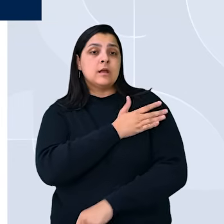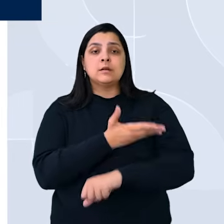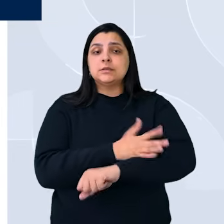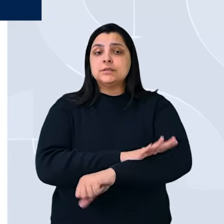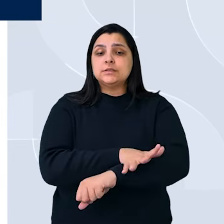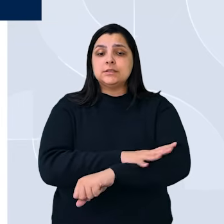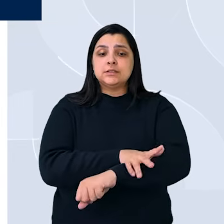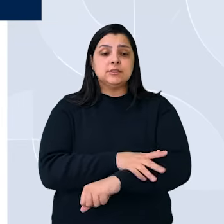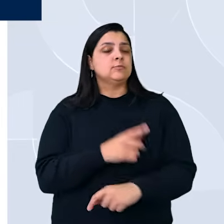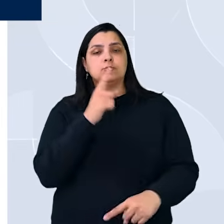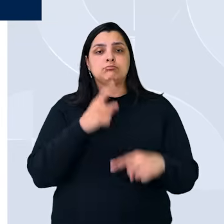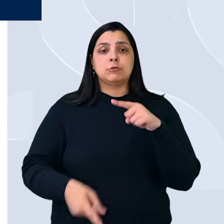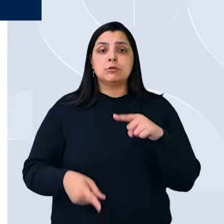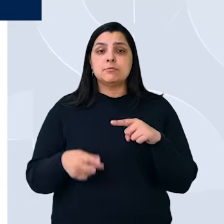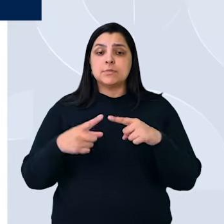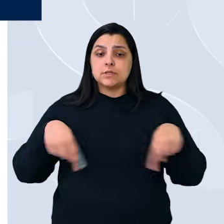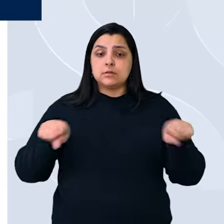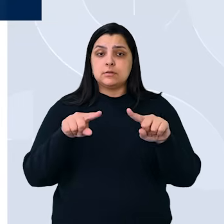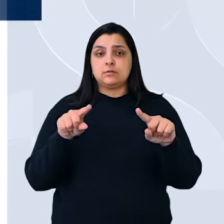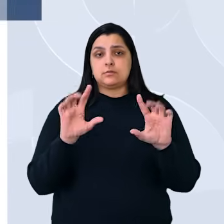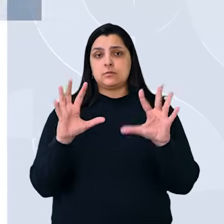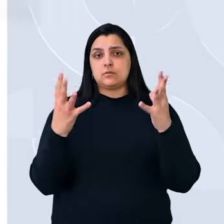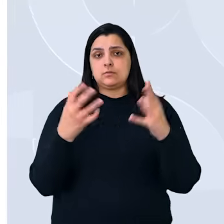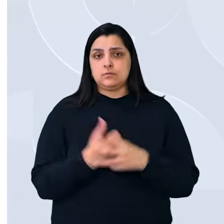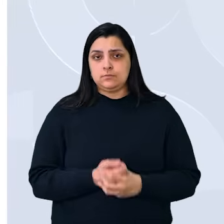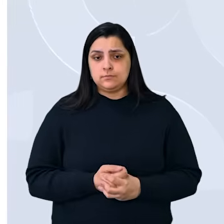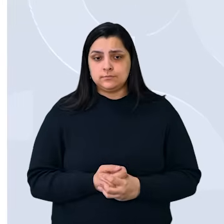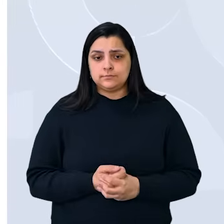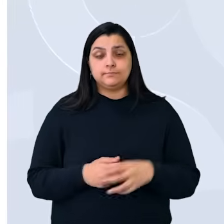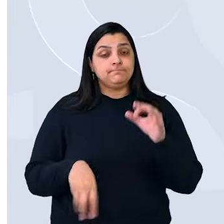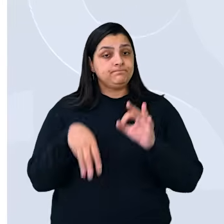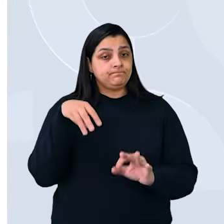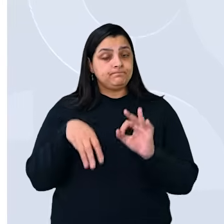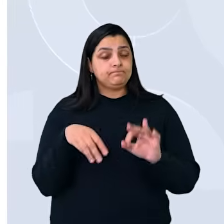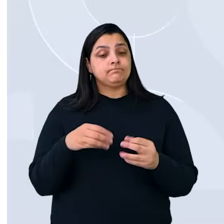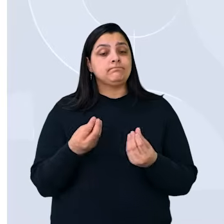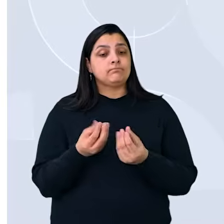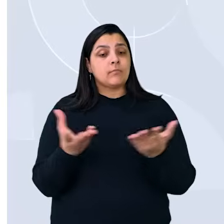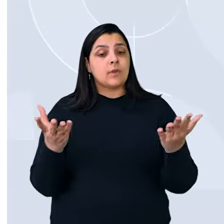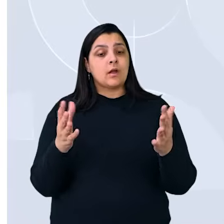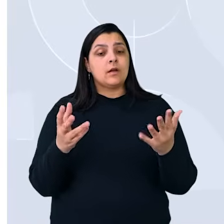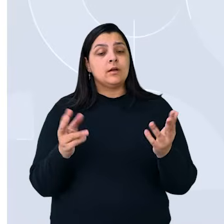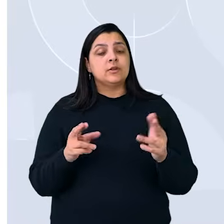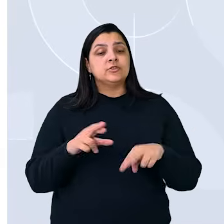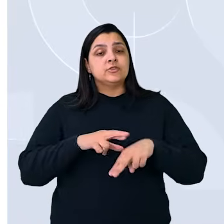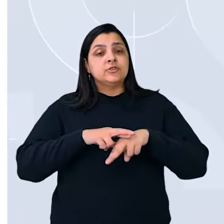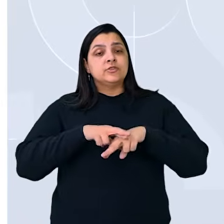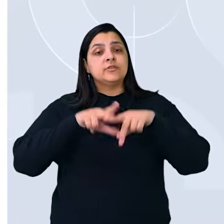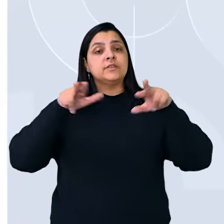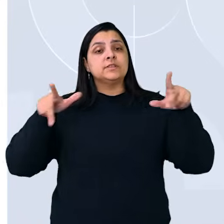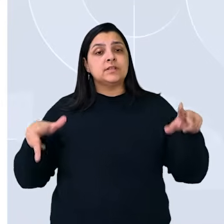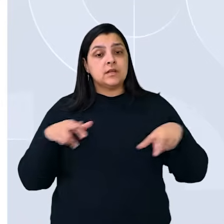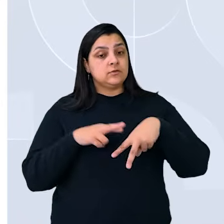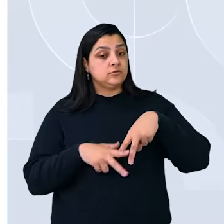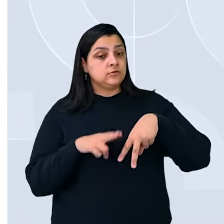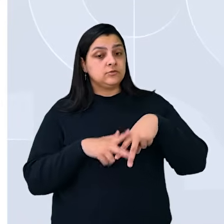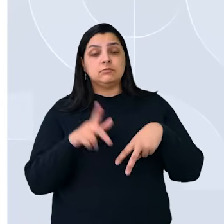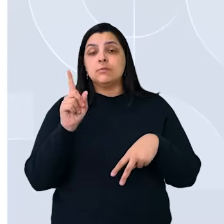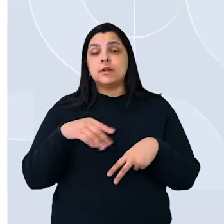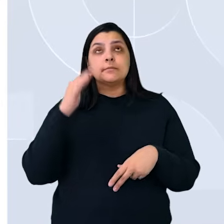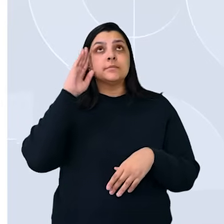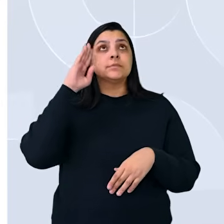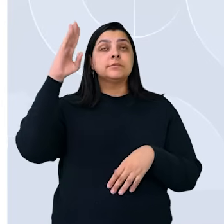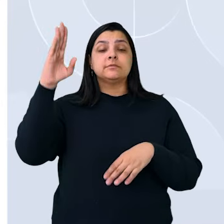práticas discriminatórias contra pessoas transgênero. Para a ministra, promover a diversidade de gênero é um passo essencial